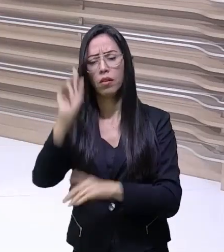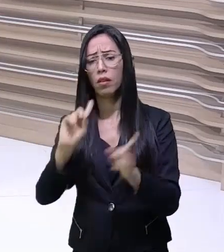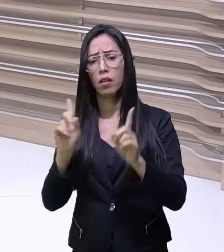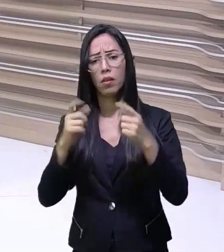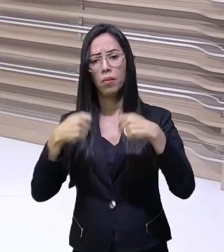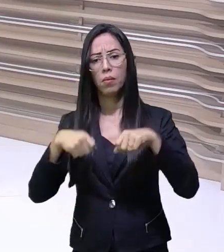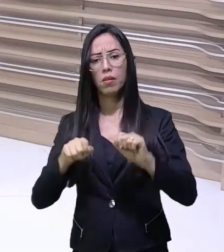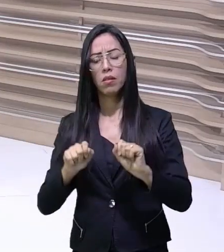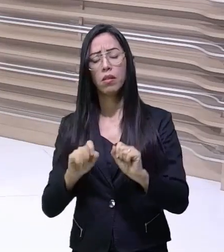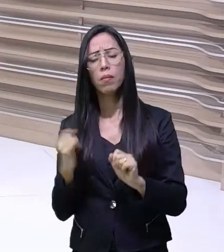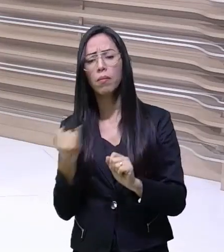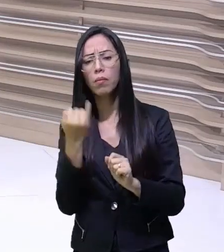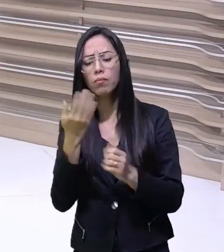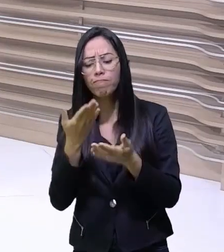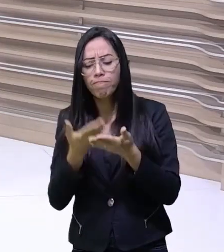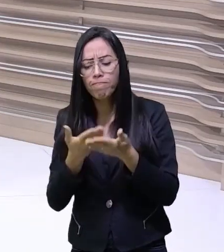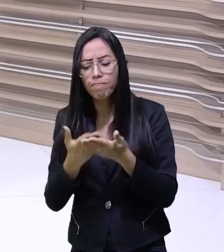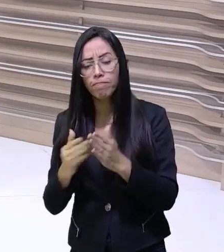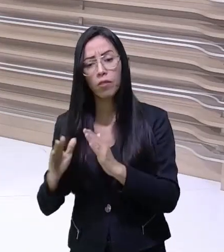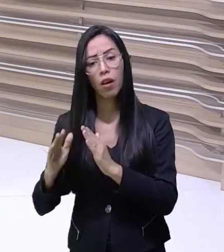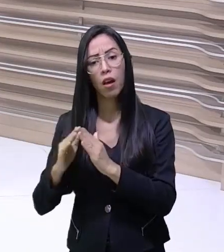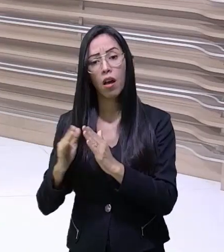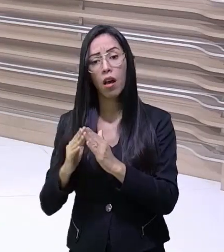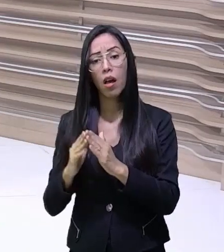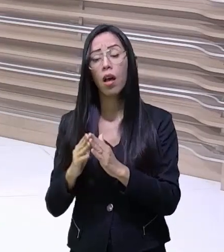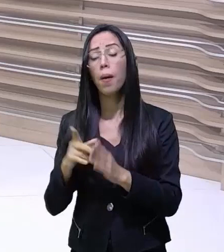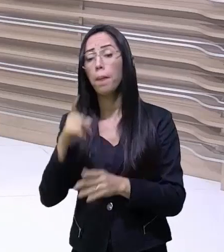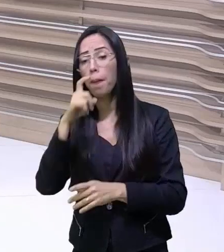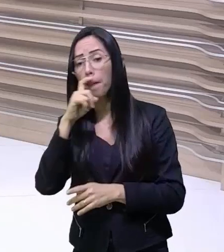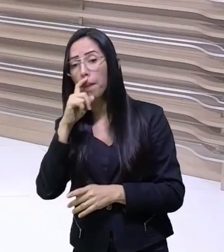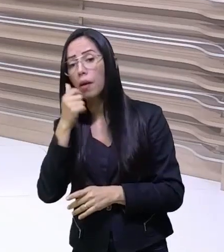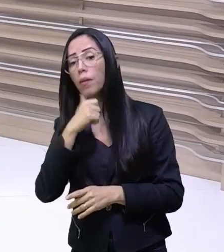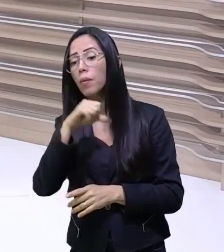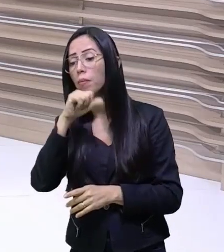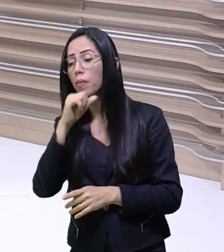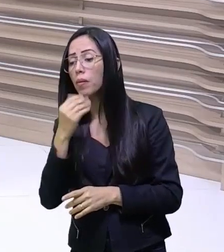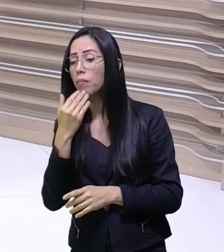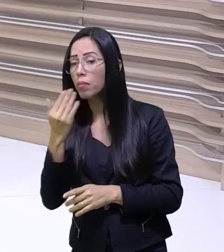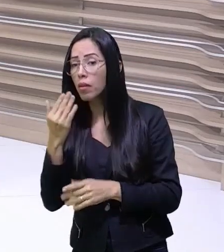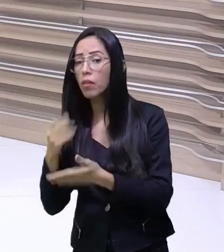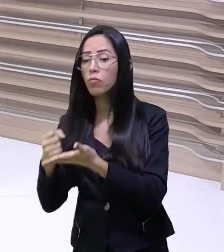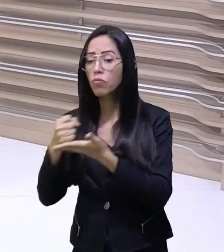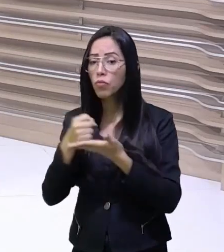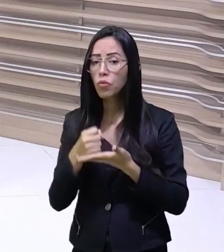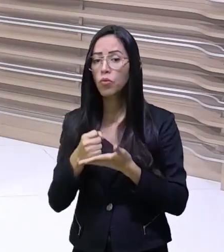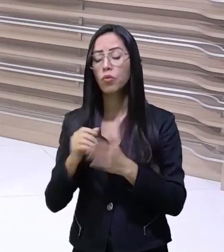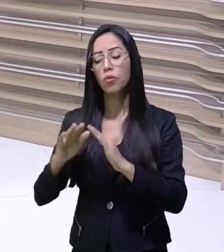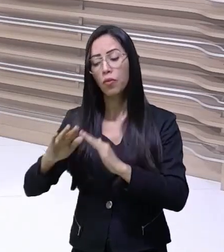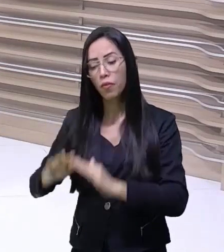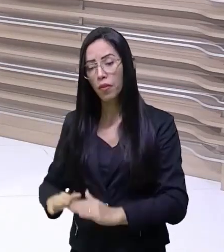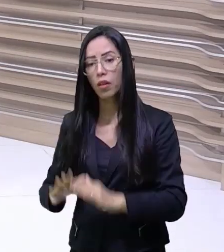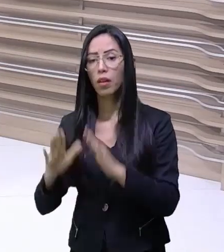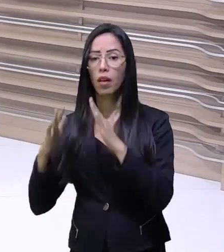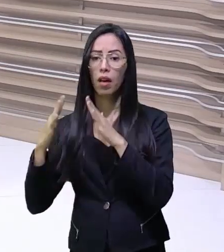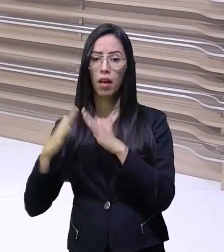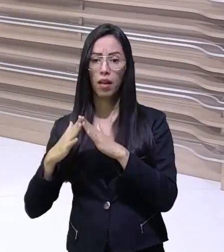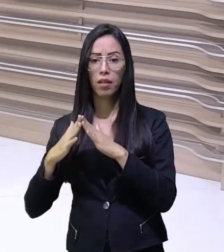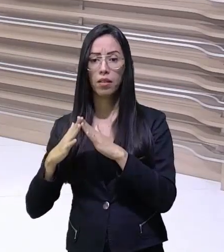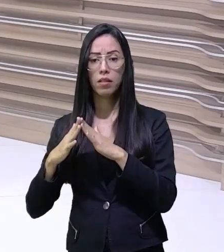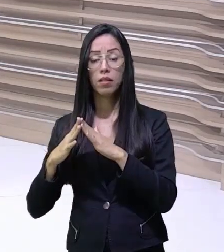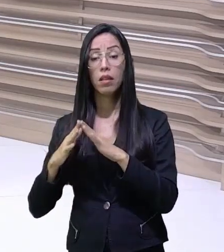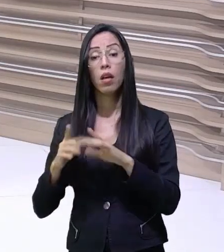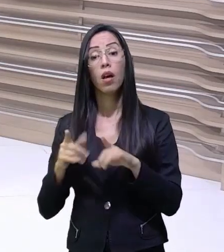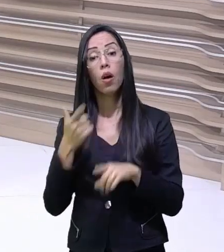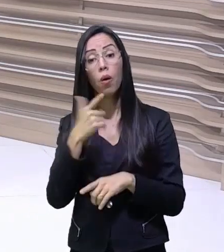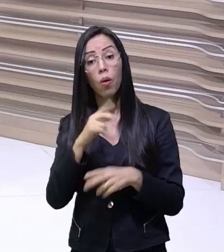momento. Estude em casa, peça ajuda do papai, da mamãe, de sua família. Fique em casa. Outra